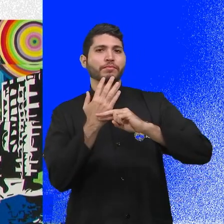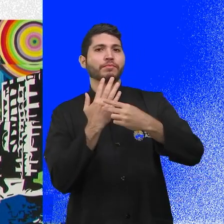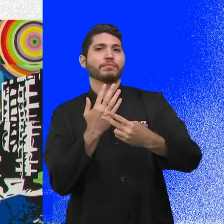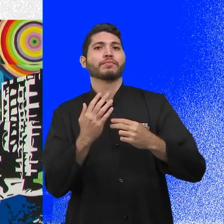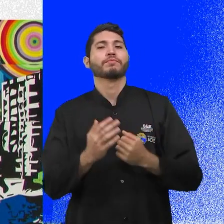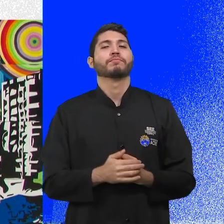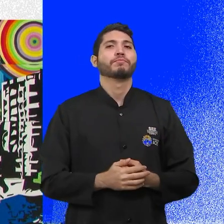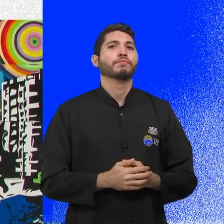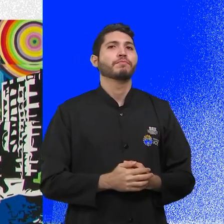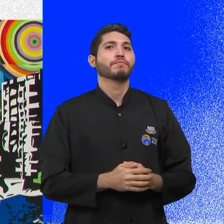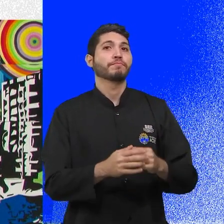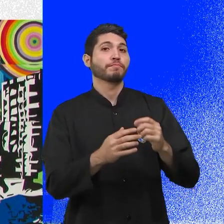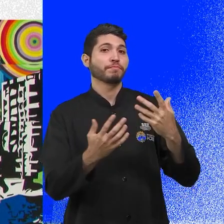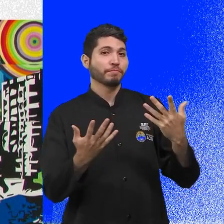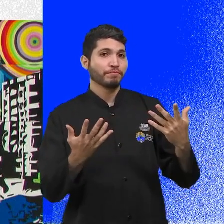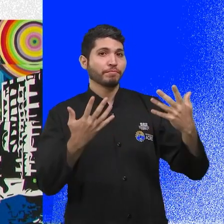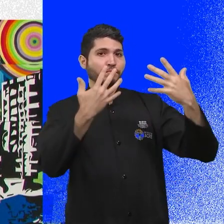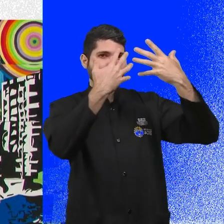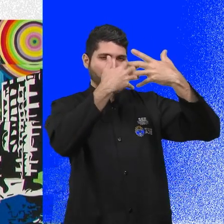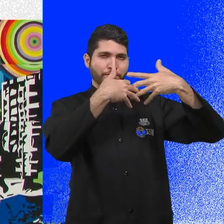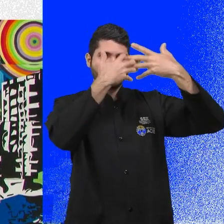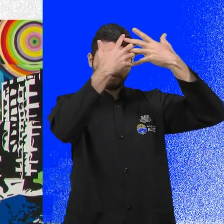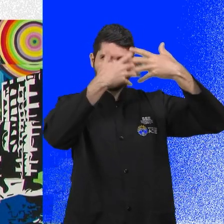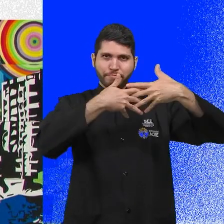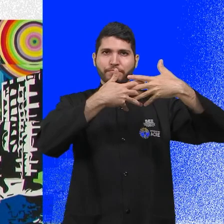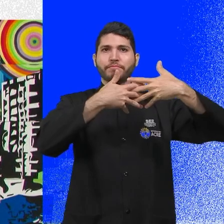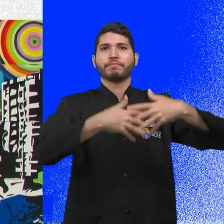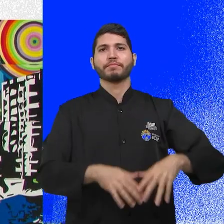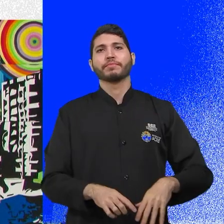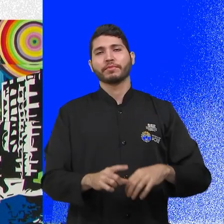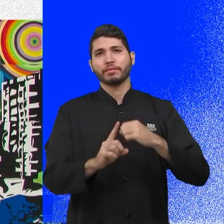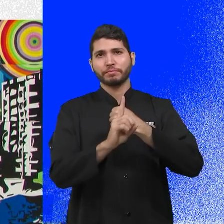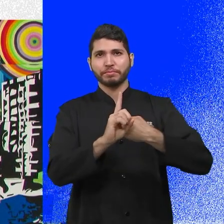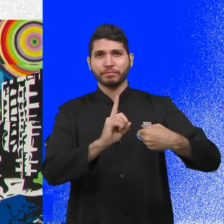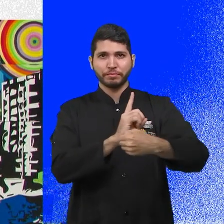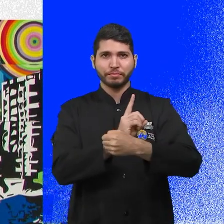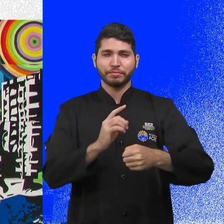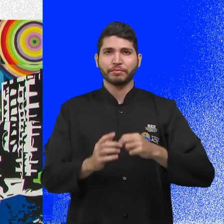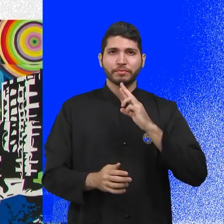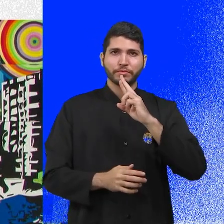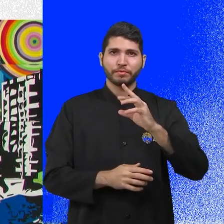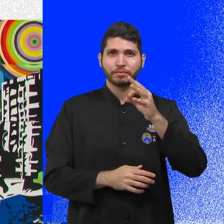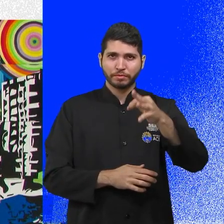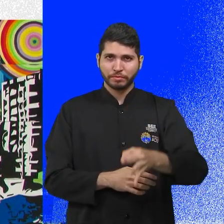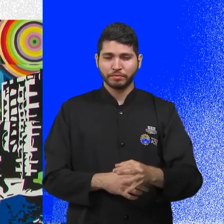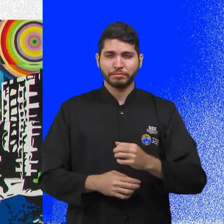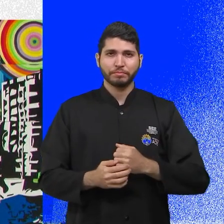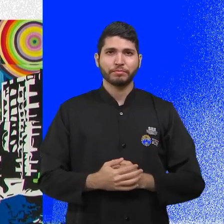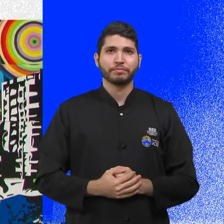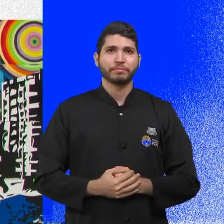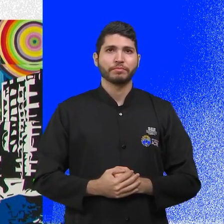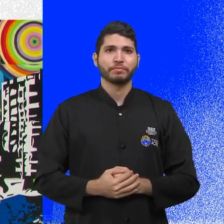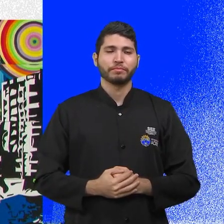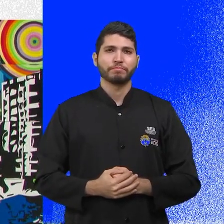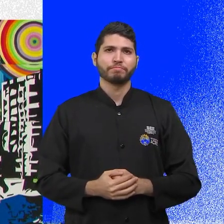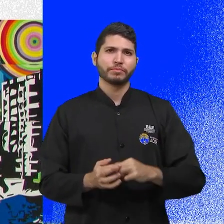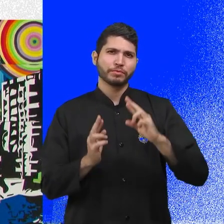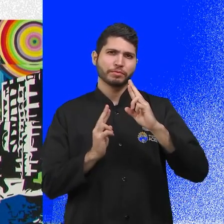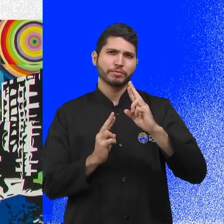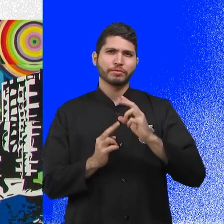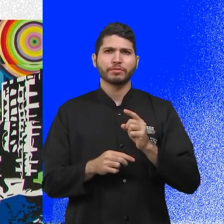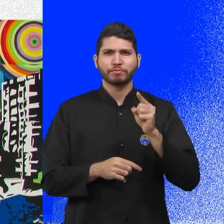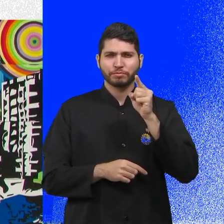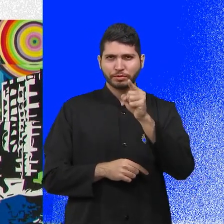e provocar reflexão social. Então, essa é a resposta correta para a nossa questão. Eu espero que você